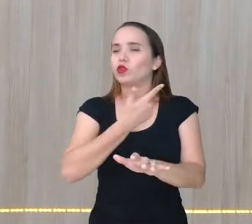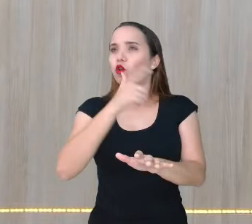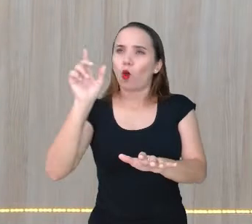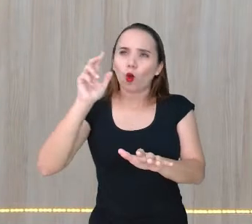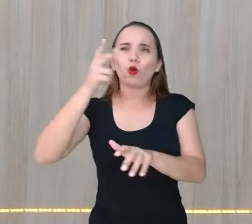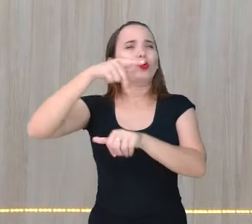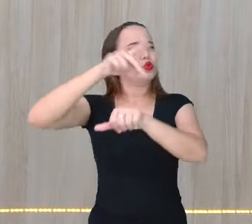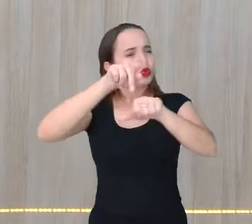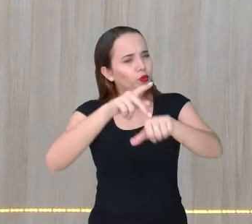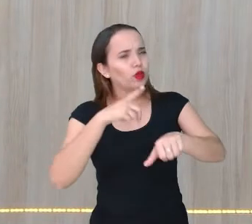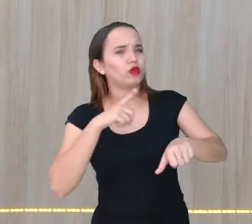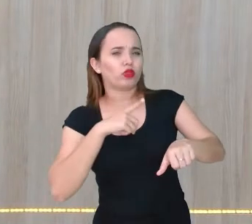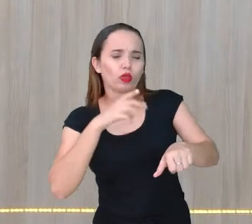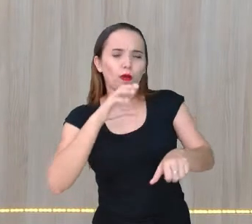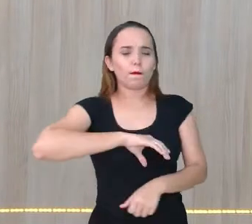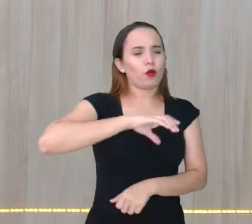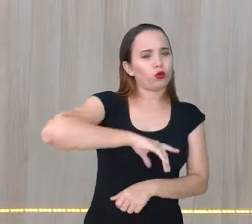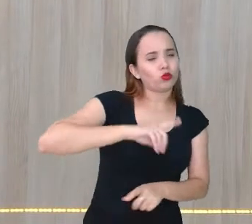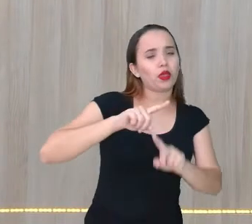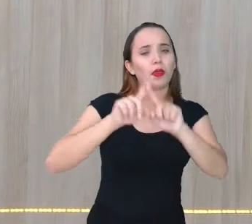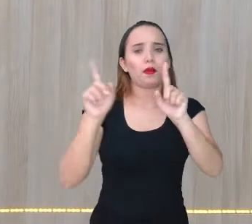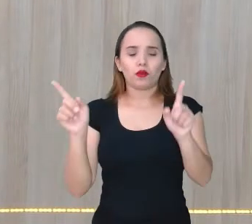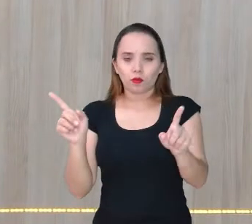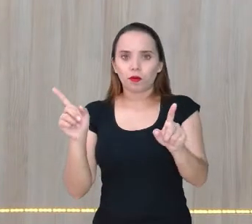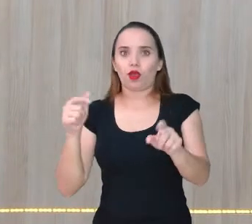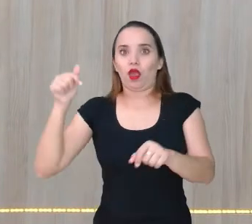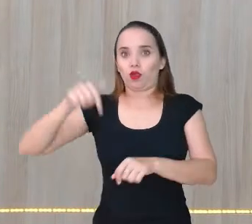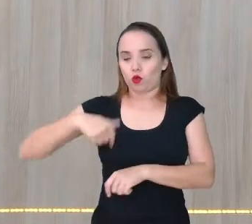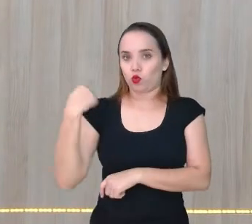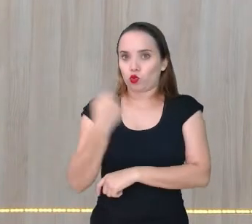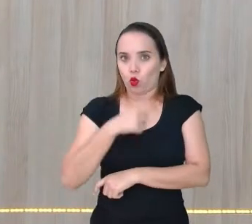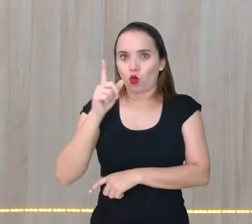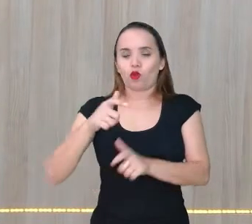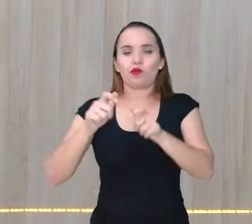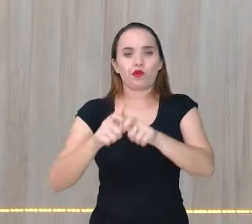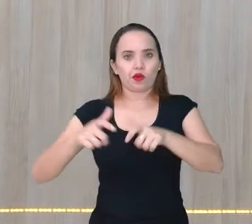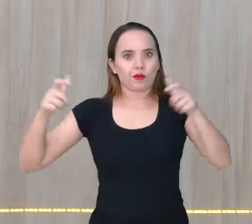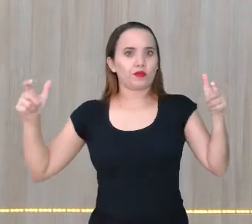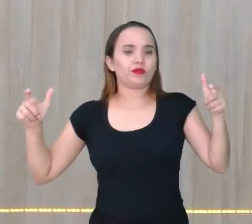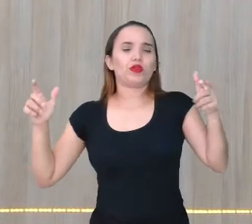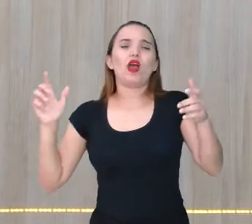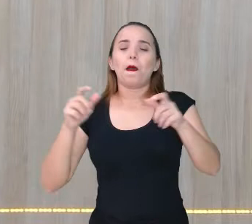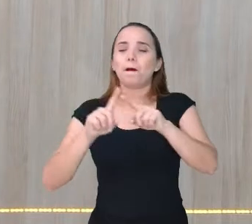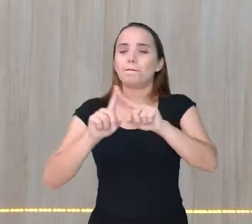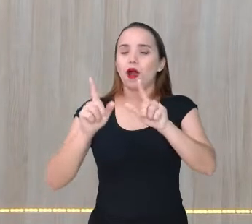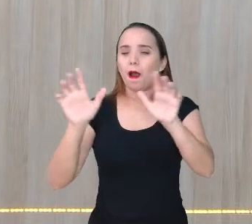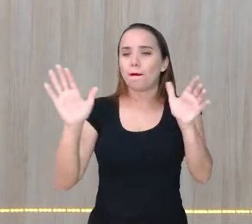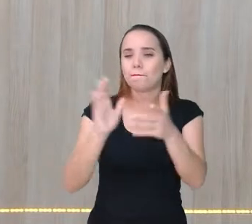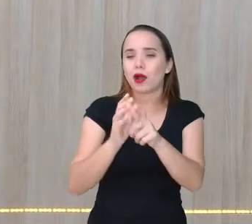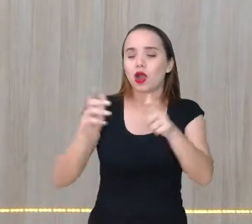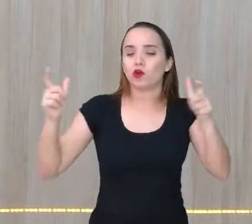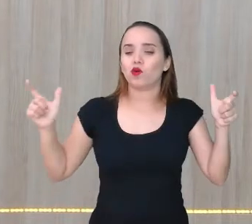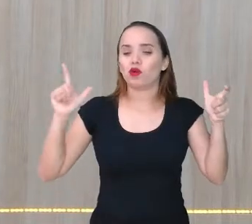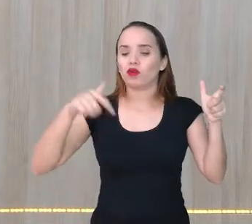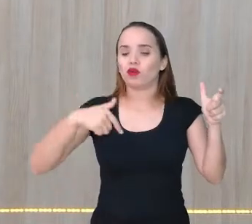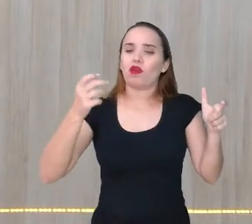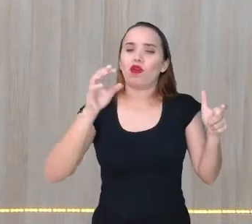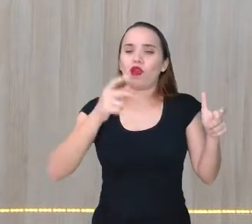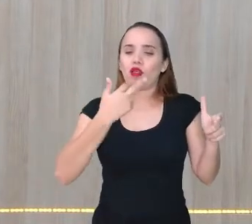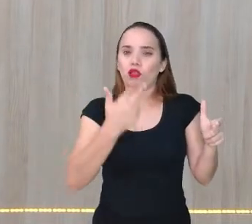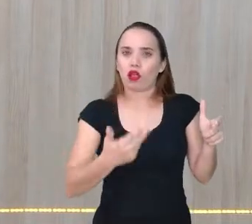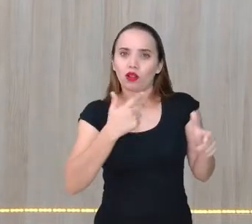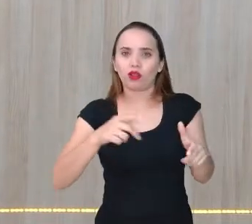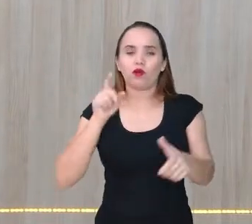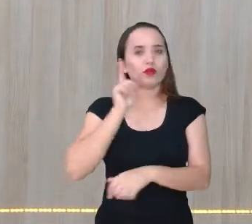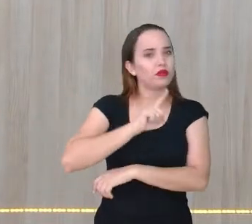Francesa, a Guiana Holandesa. E o restante, América Central, o Haiti fala francês, outras regiões falam inglês. Então você tem uma mistura muito